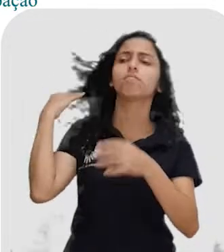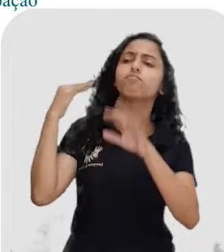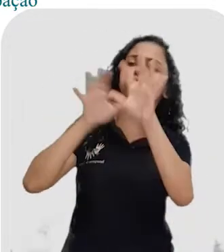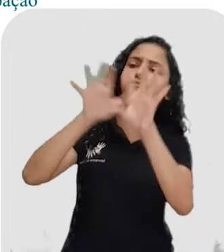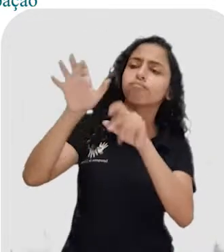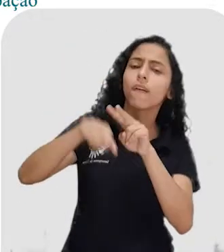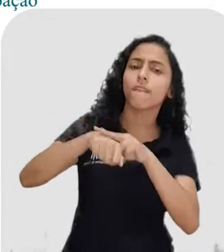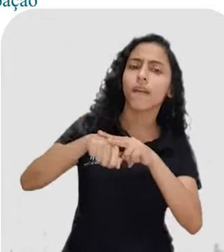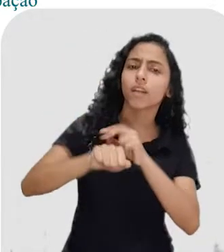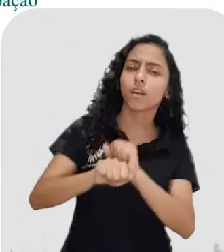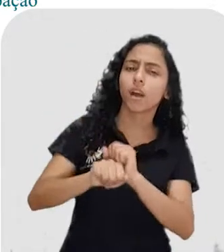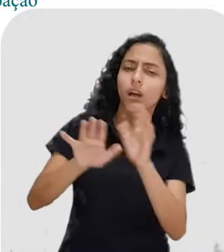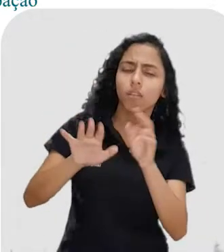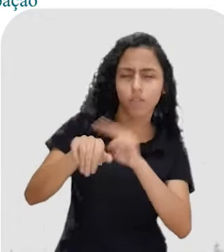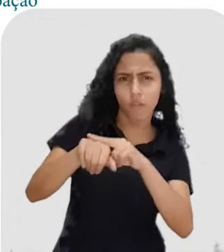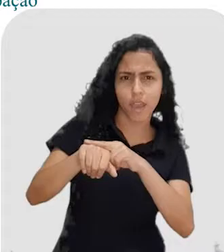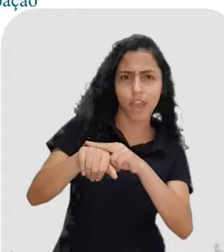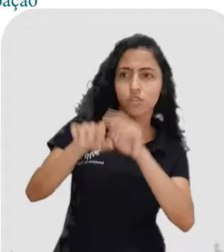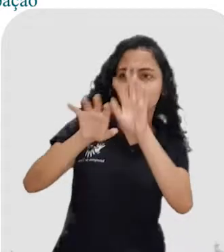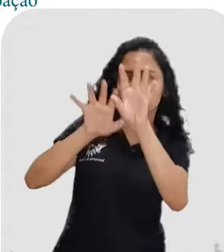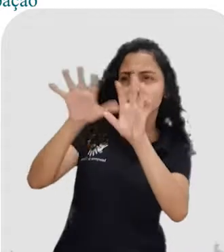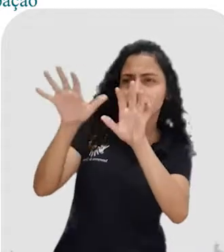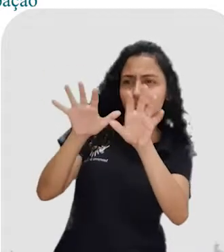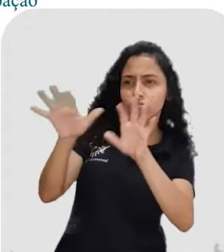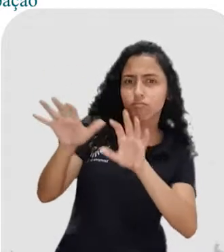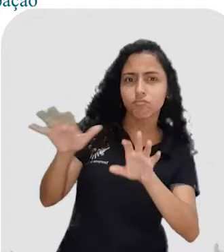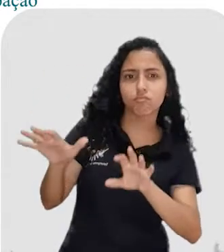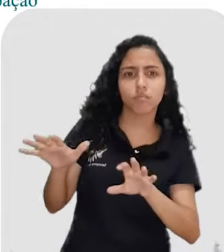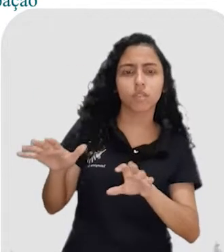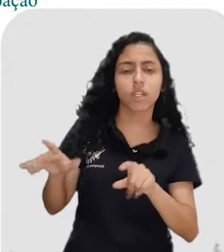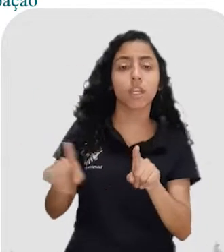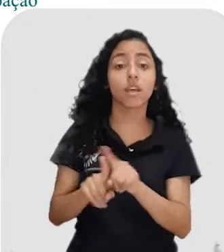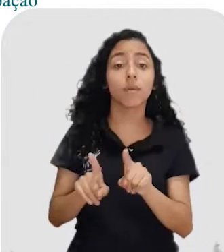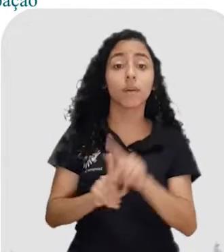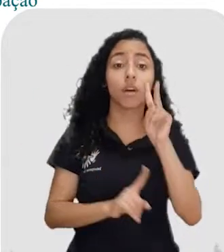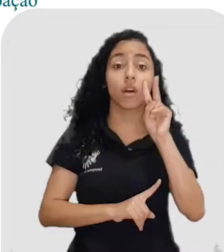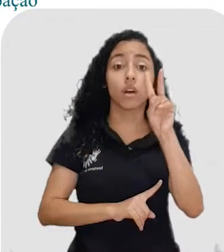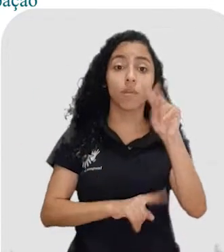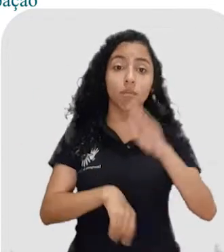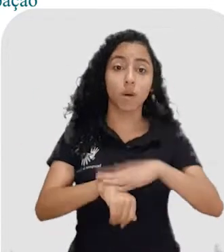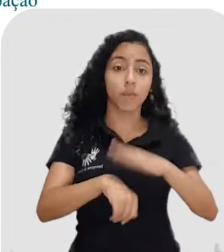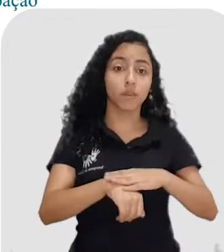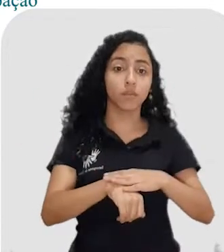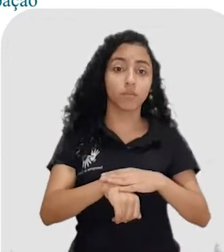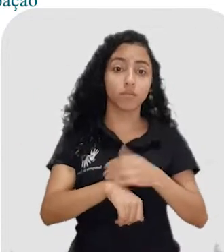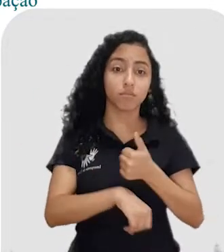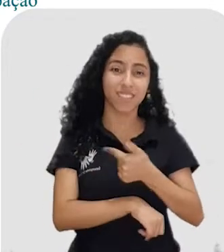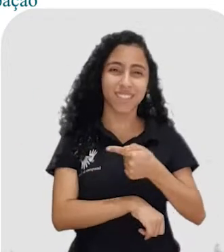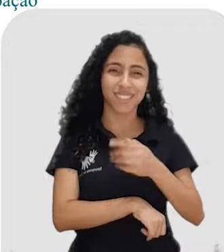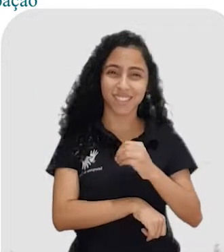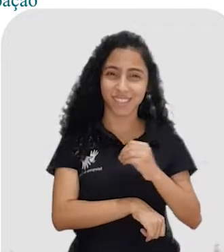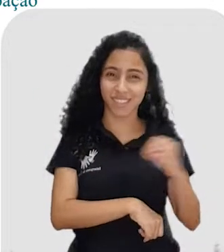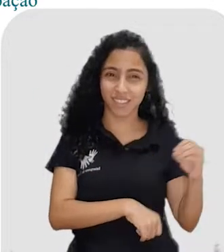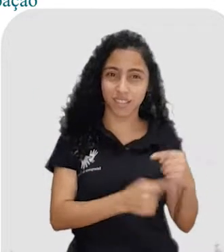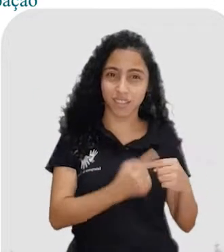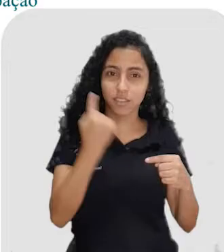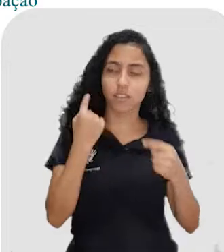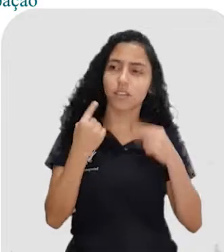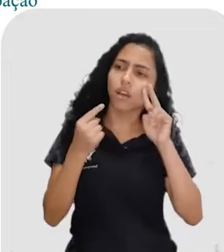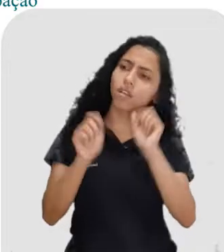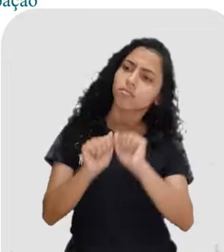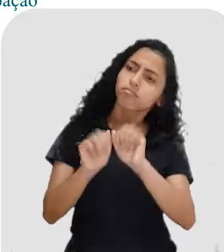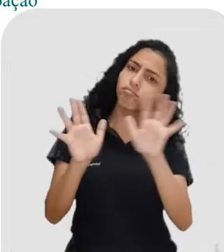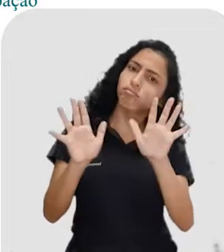e vê todas aquelas áreas, né, com um tom de verde mais claro e todo o tom de verde, né, e principalmente quando a gente olha para o período do